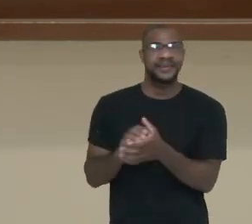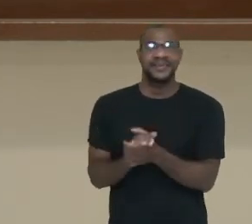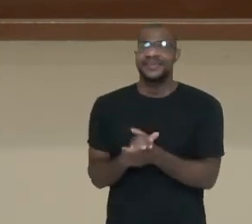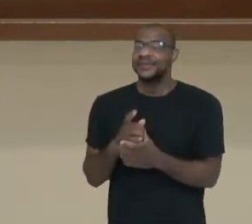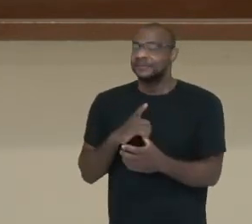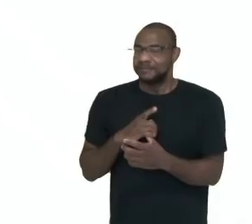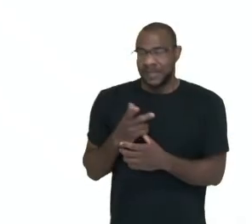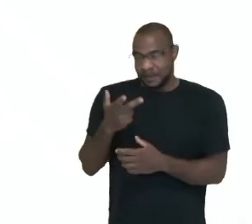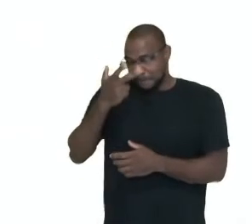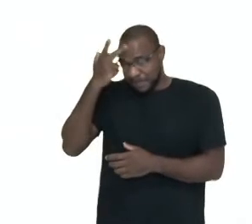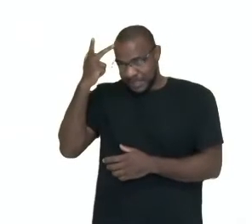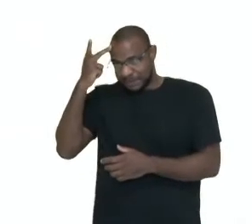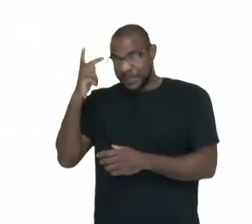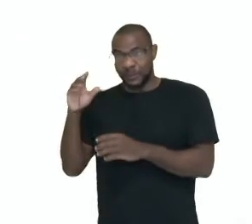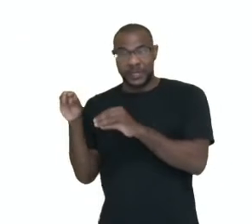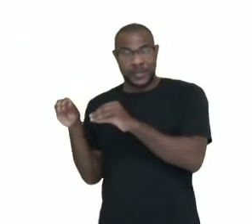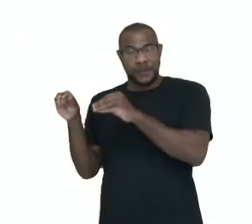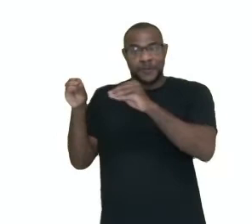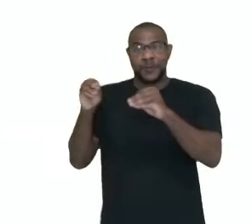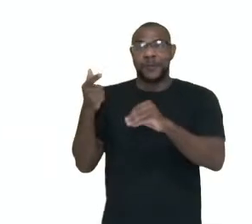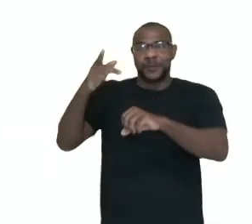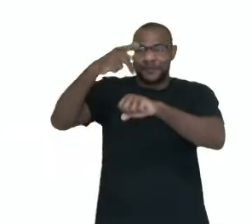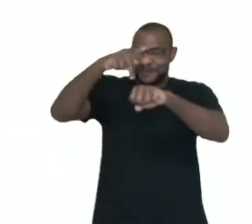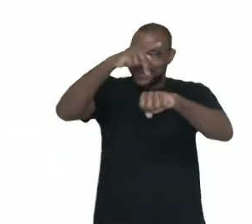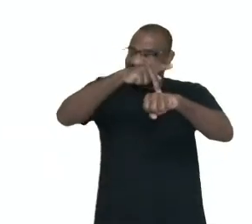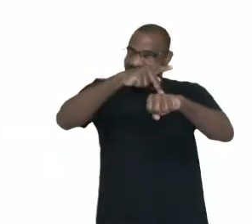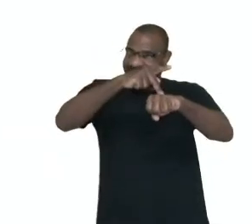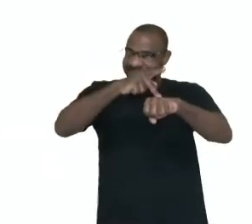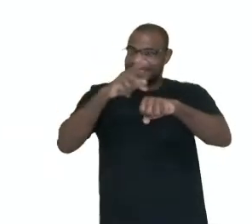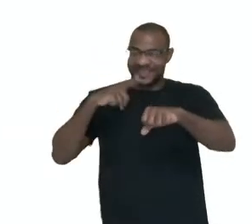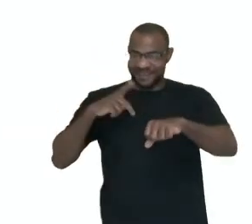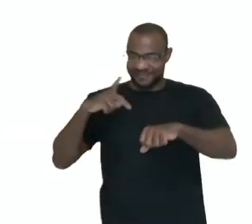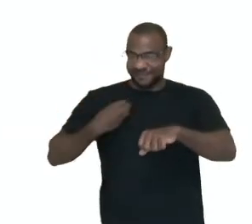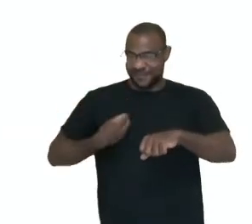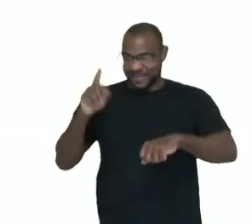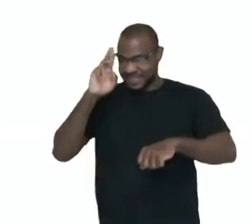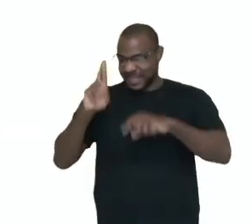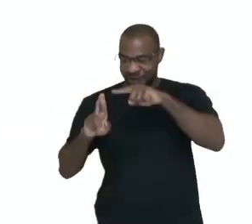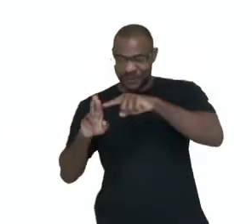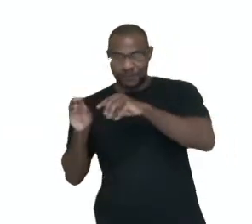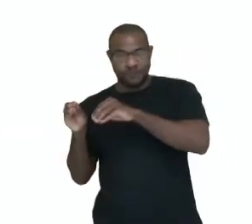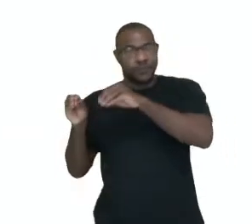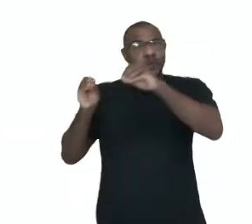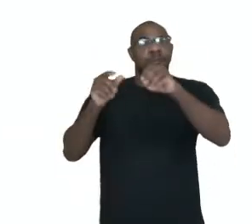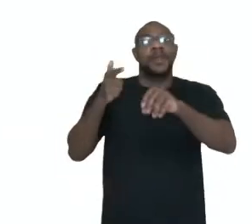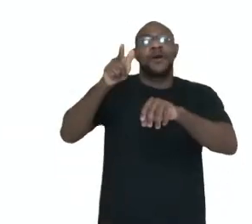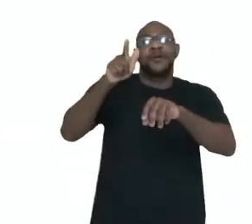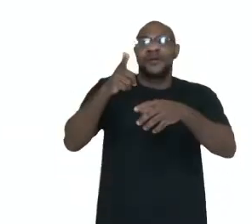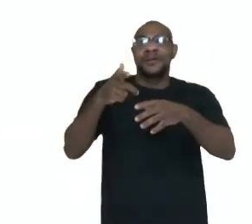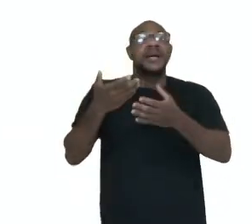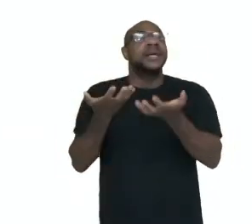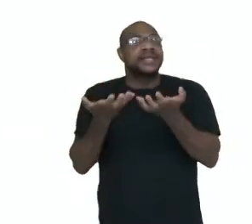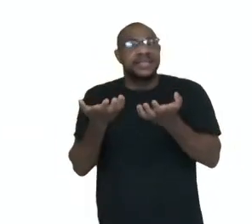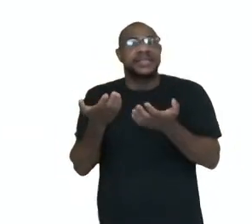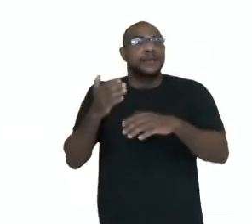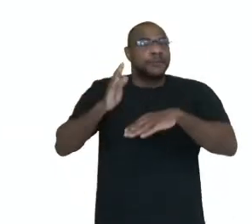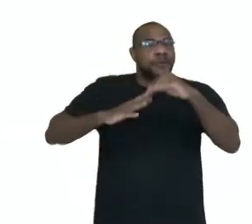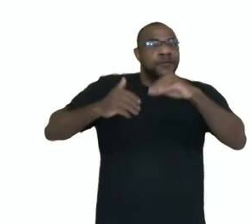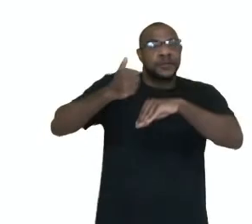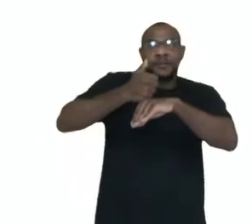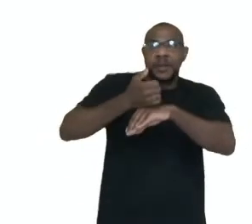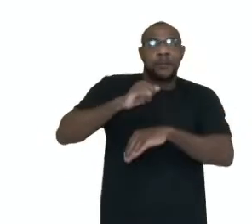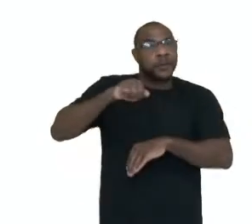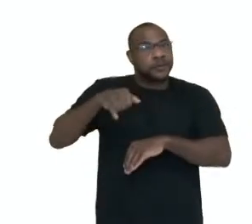por melhoria na qualidade de vida. Então, melhor remuneração, melhor reconhecimento, oportunidade